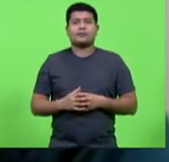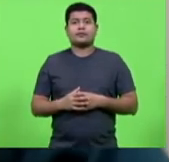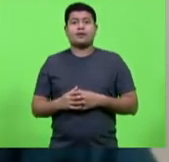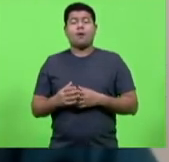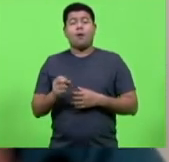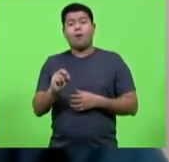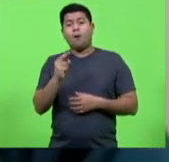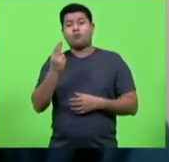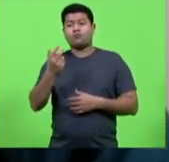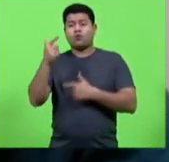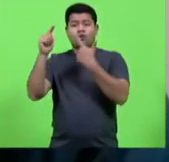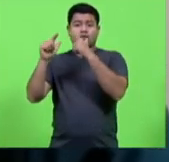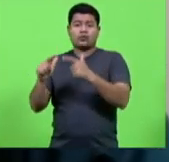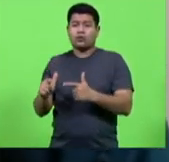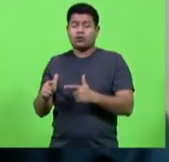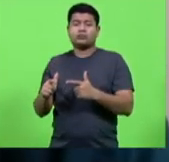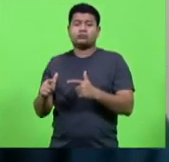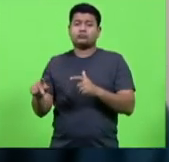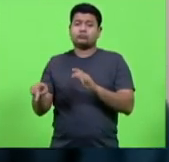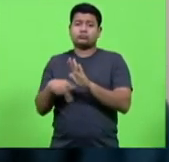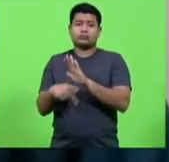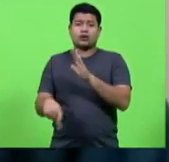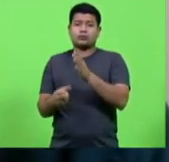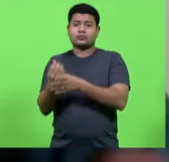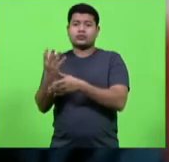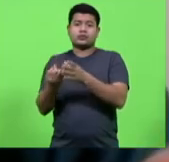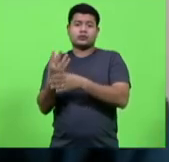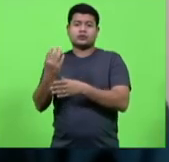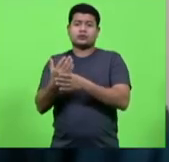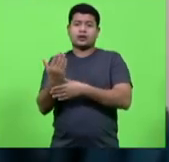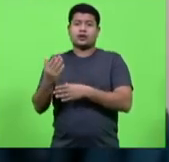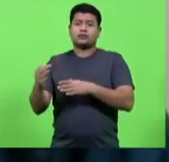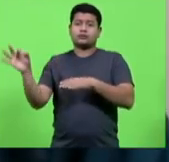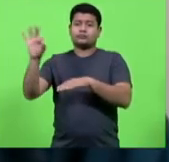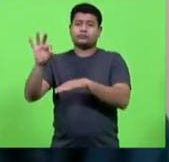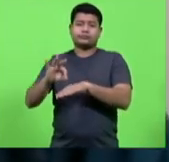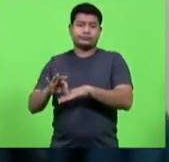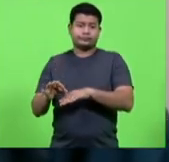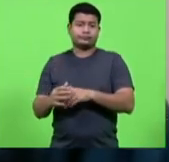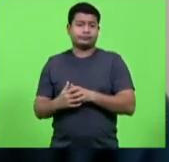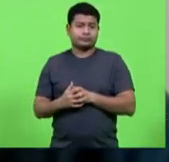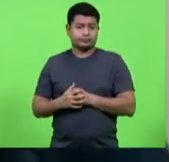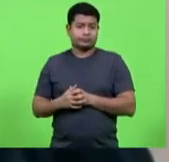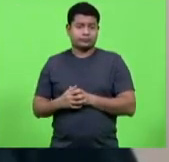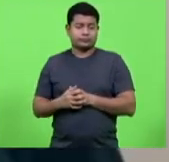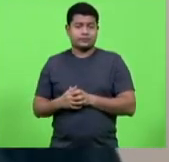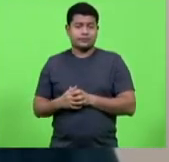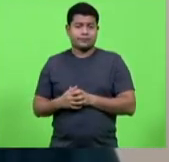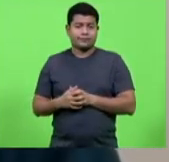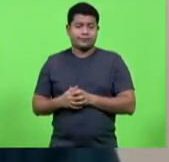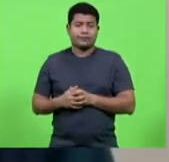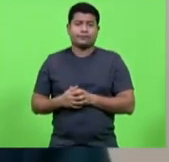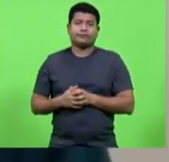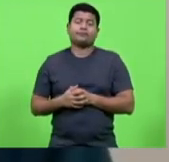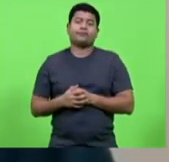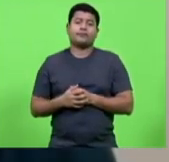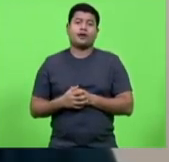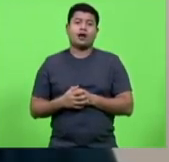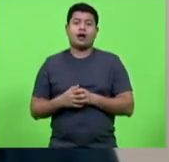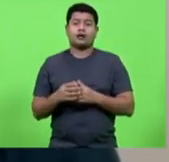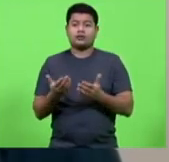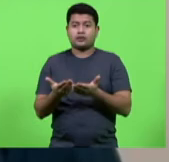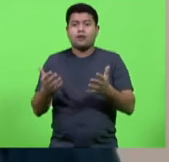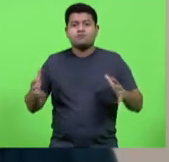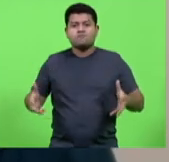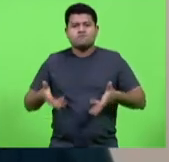outros derivados de toda a cadeia produtiva da apicultura. A motivação para a segunda edição...